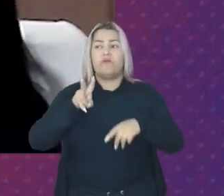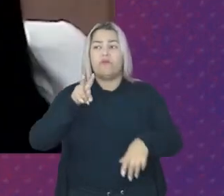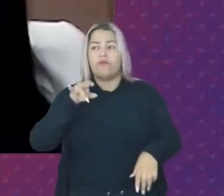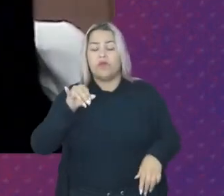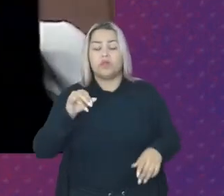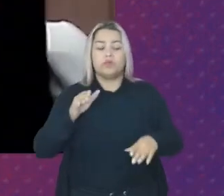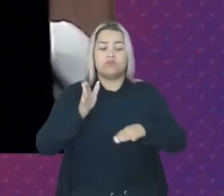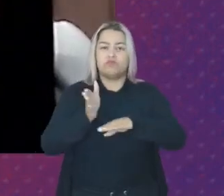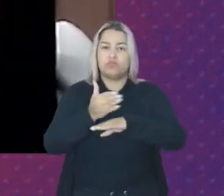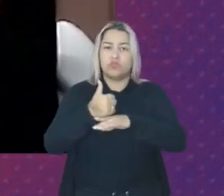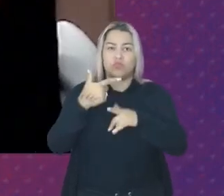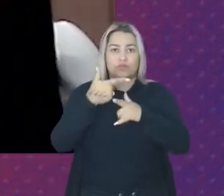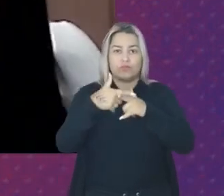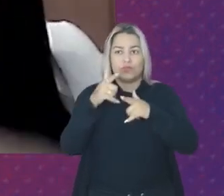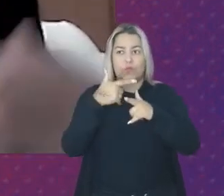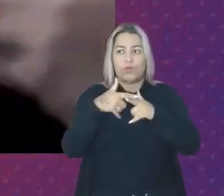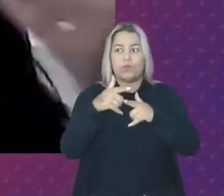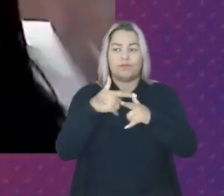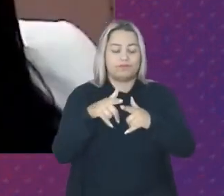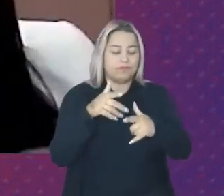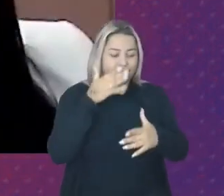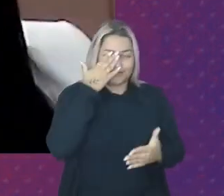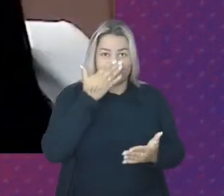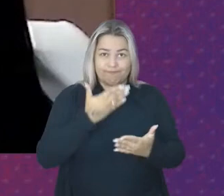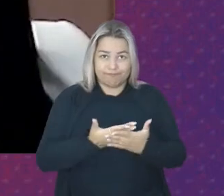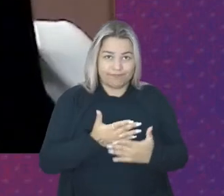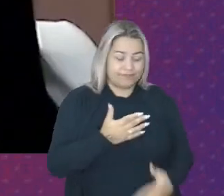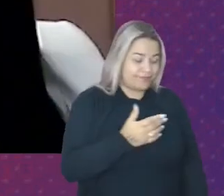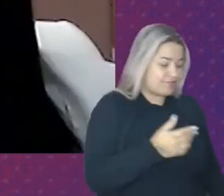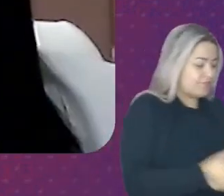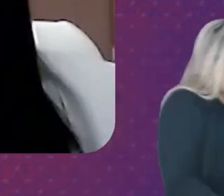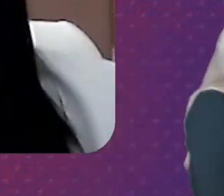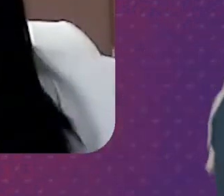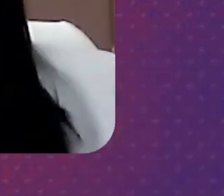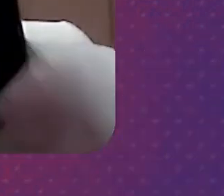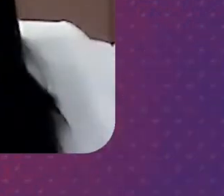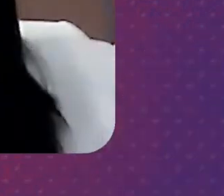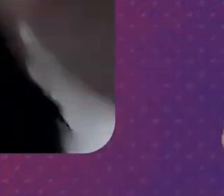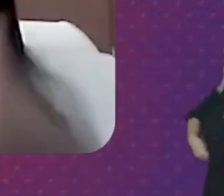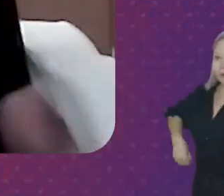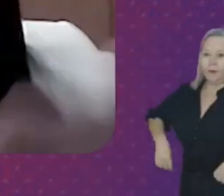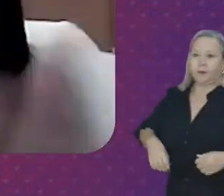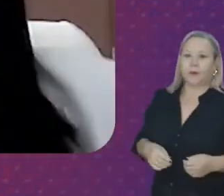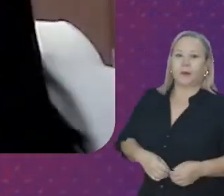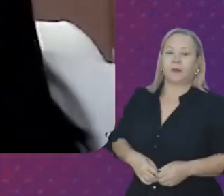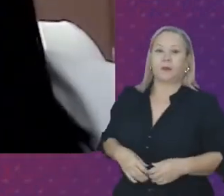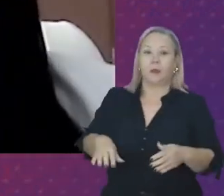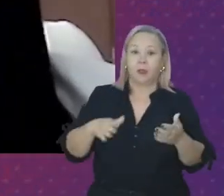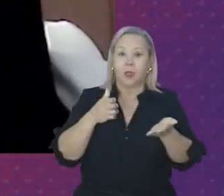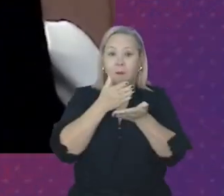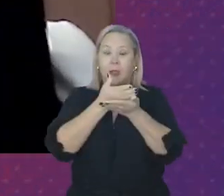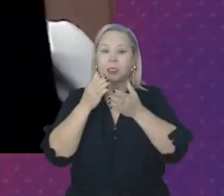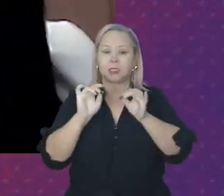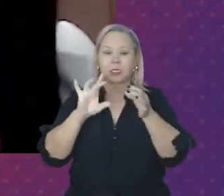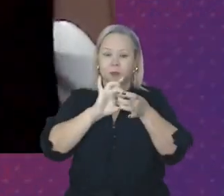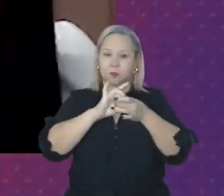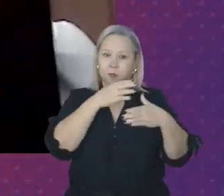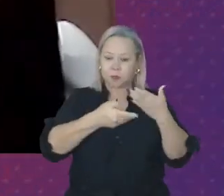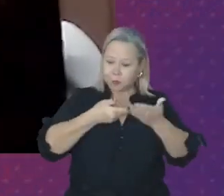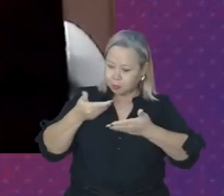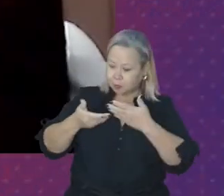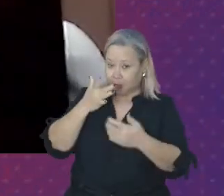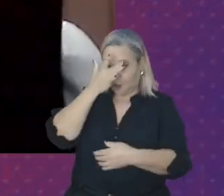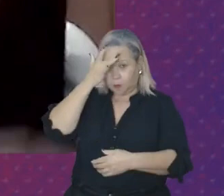vai dividir problemas que você acredita que existam na sociedade e, a partir daí, se conectar com as